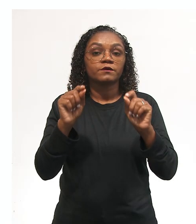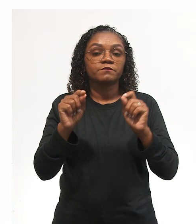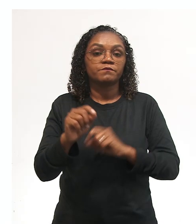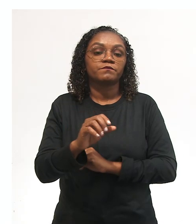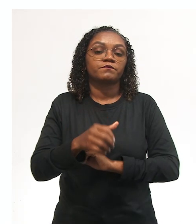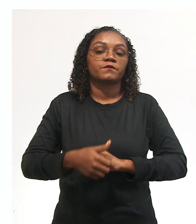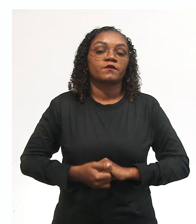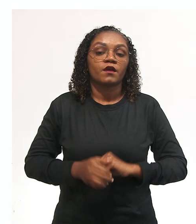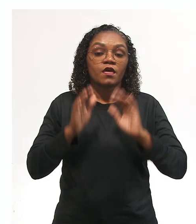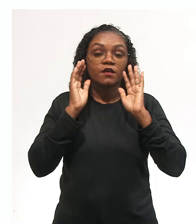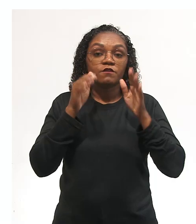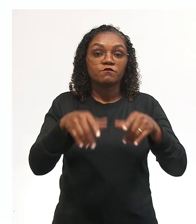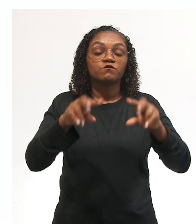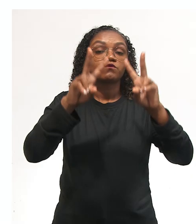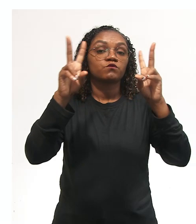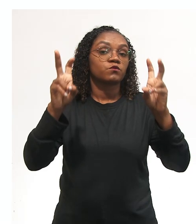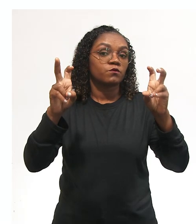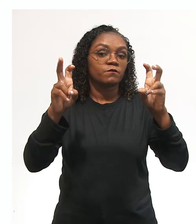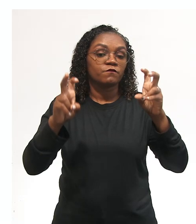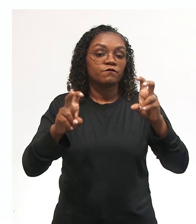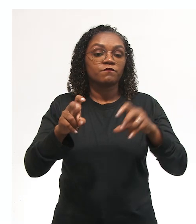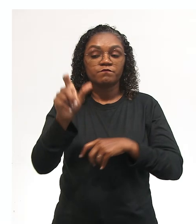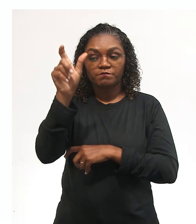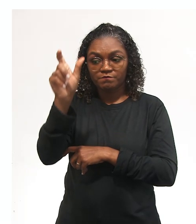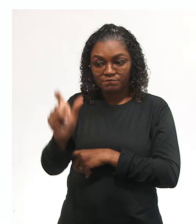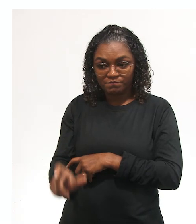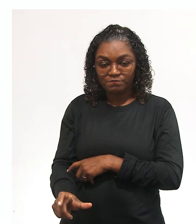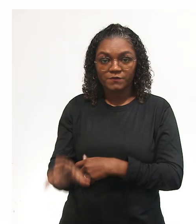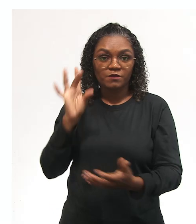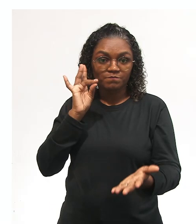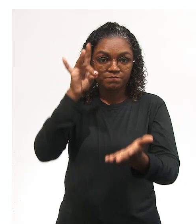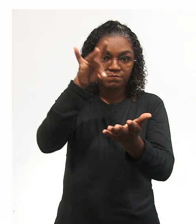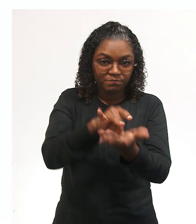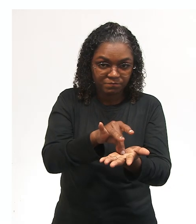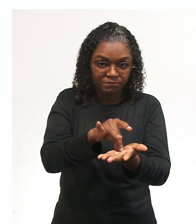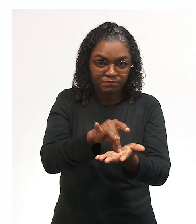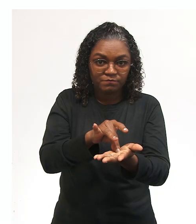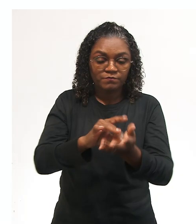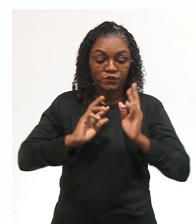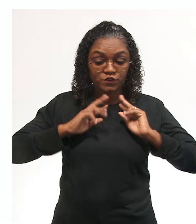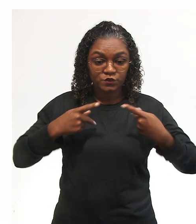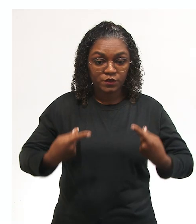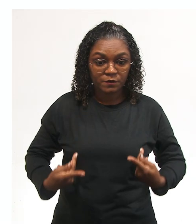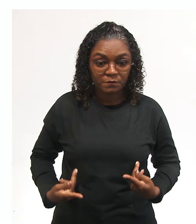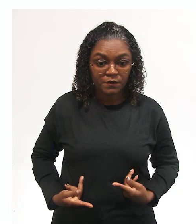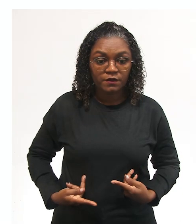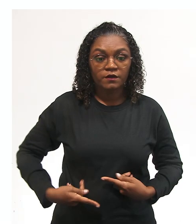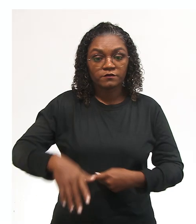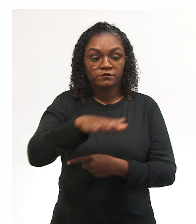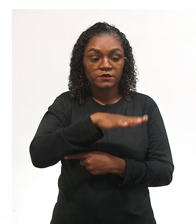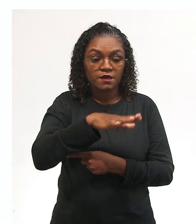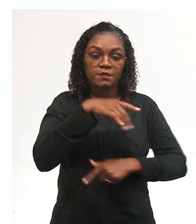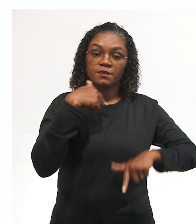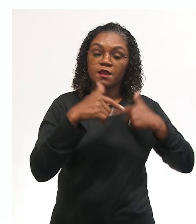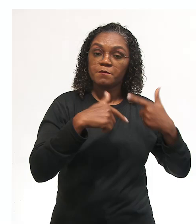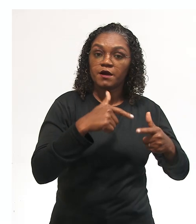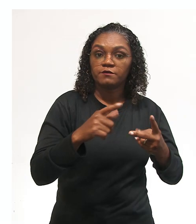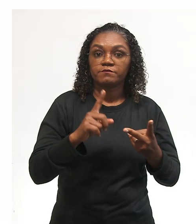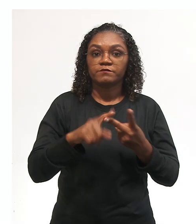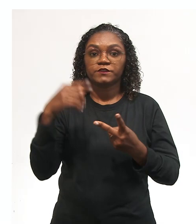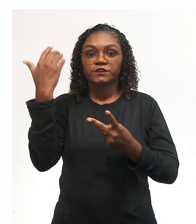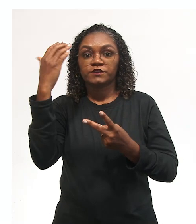a omnilateralidade diz respeito à formação do sujeito, do ser humano, nas dimensões